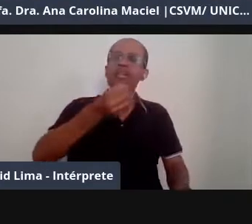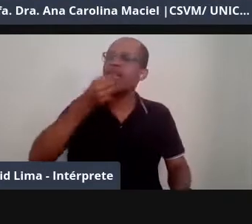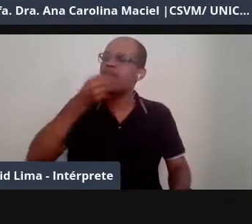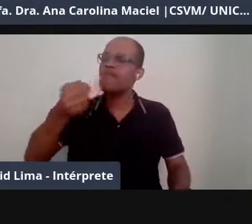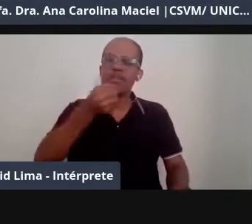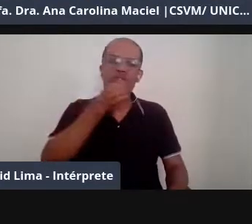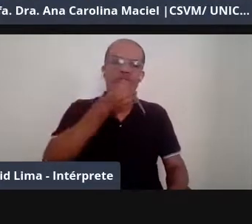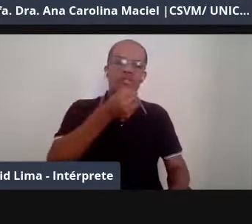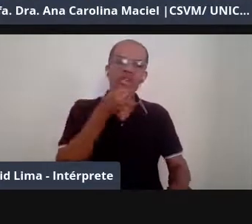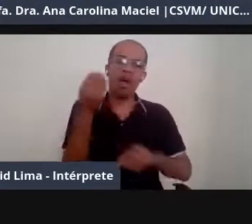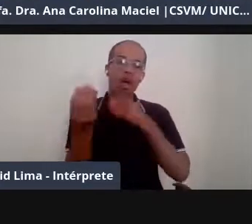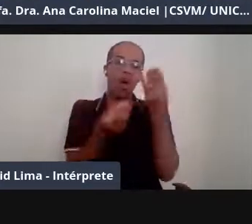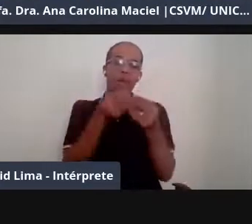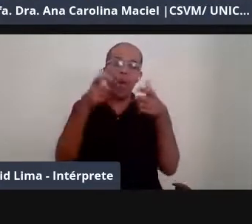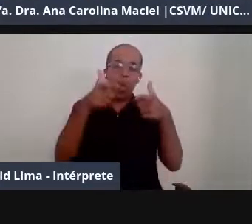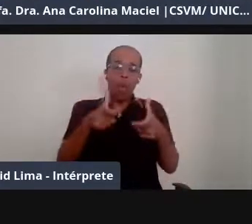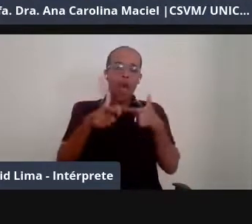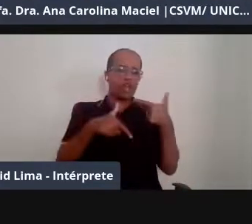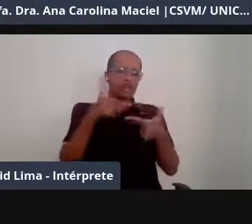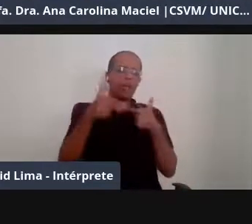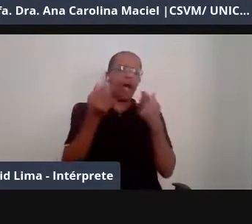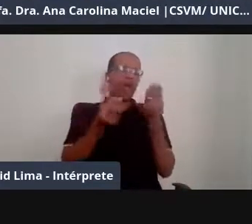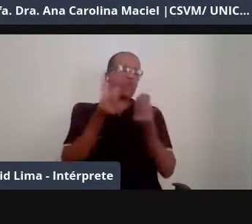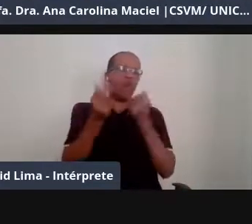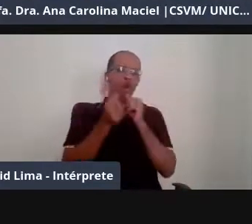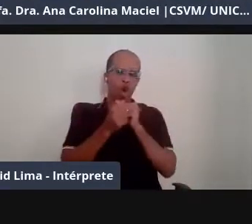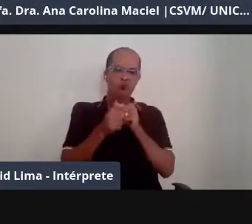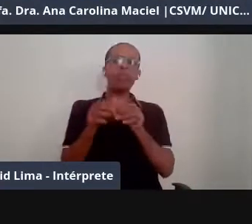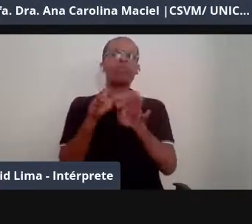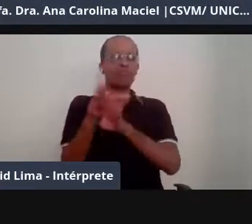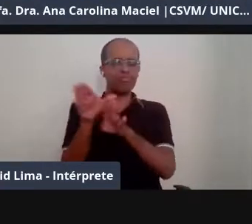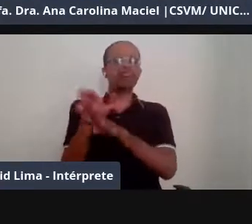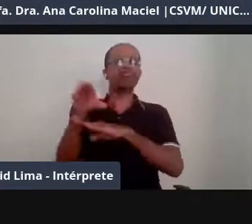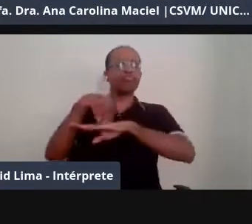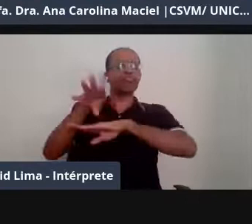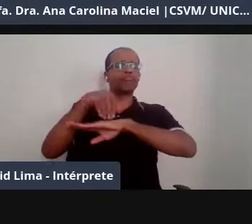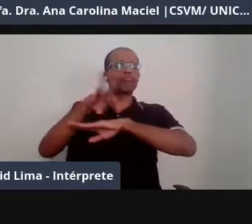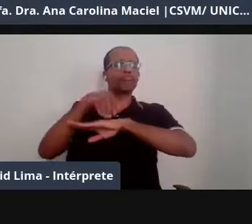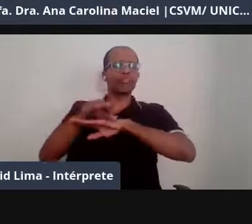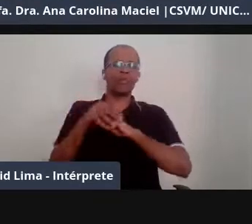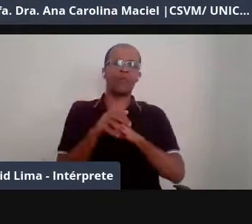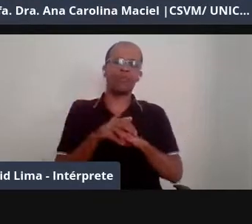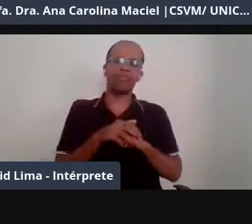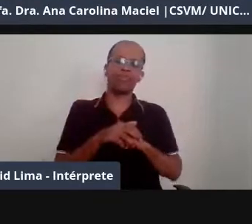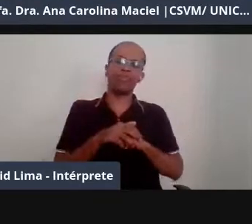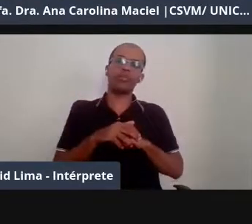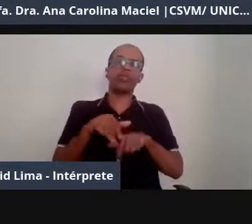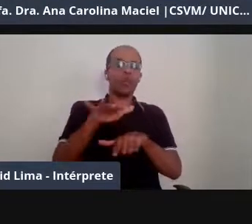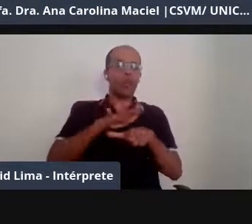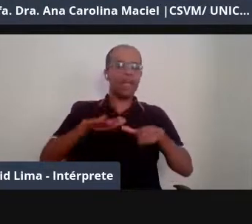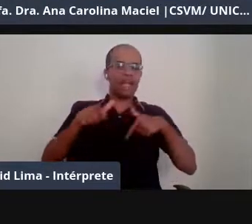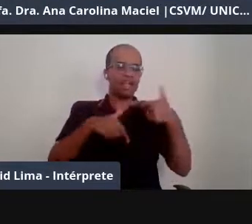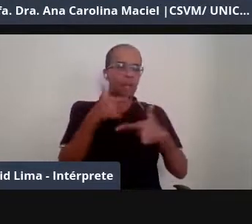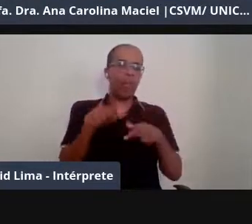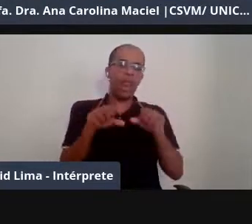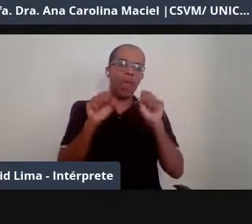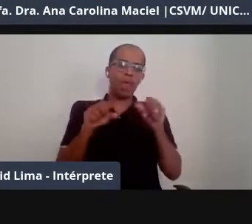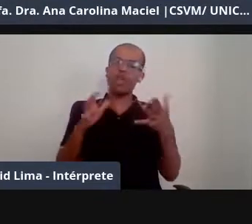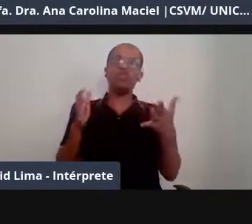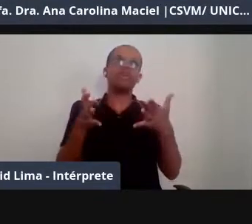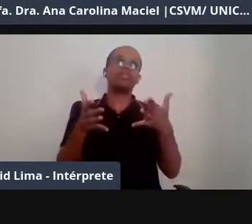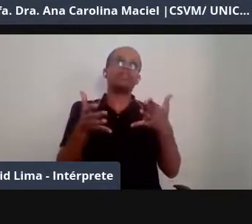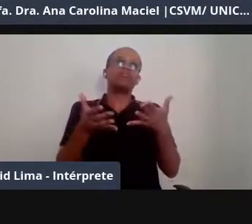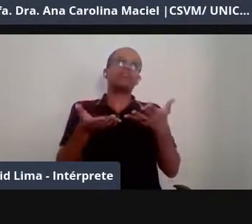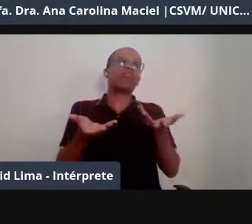de trabalho, né, que para algumas pessoas isso pode ser um desafio, né, nossos ambientes de trabalho podem ser considerados muito informais,